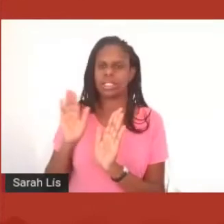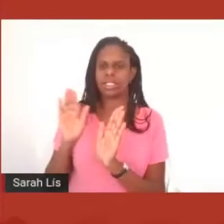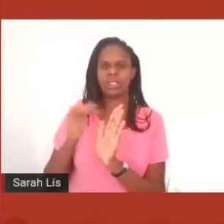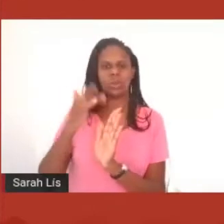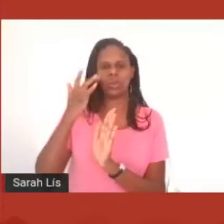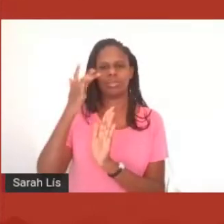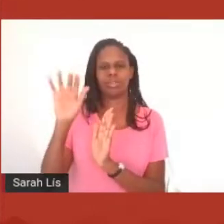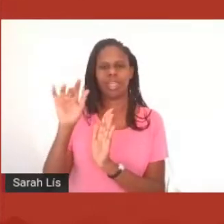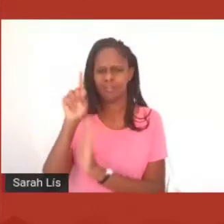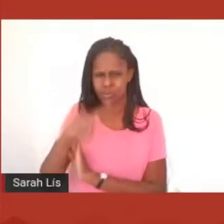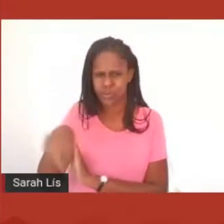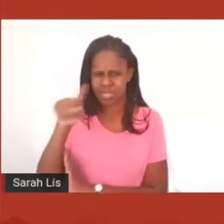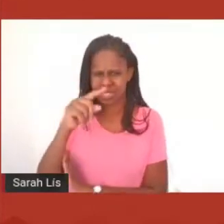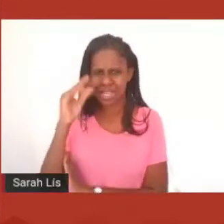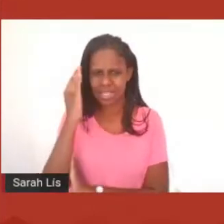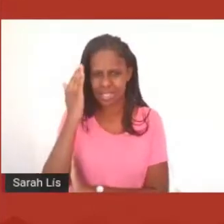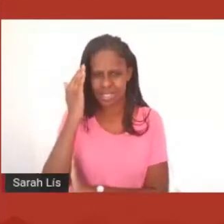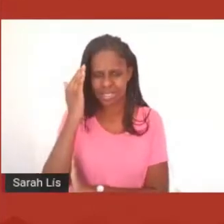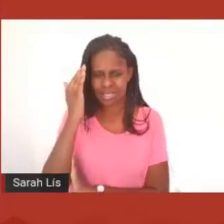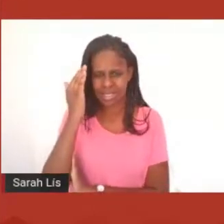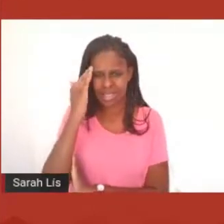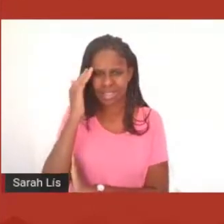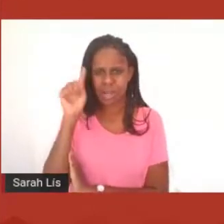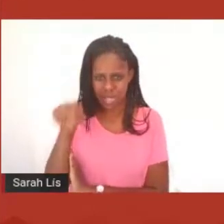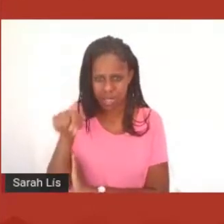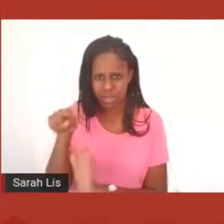de vocês é essa, que o que a gente deve